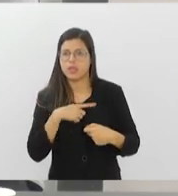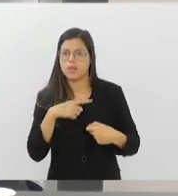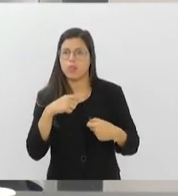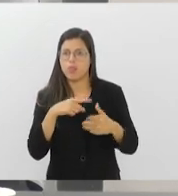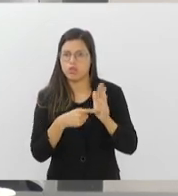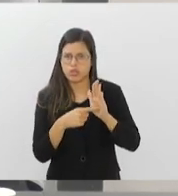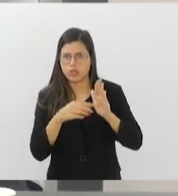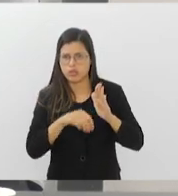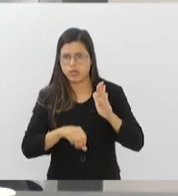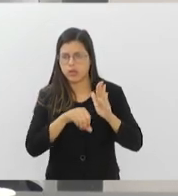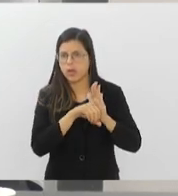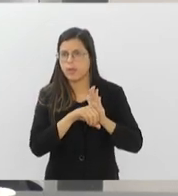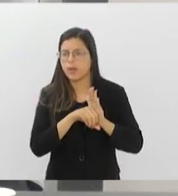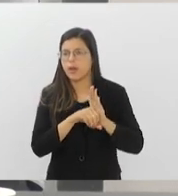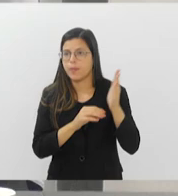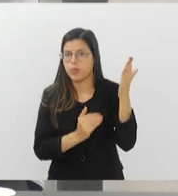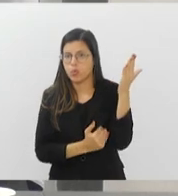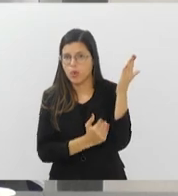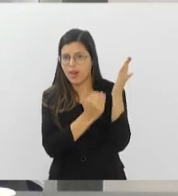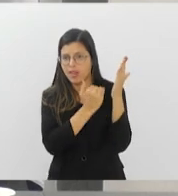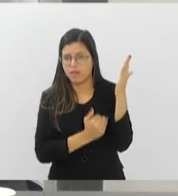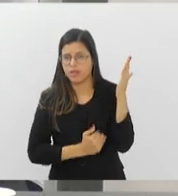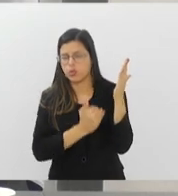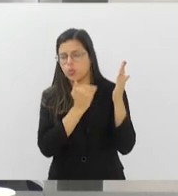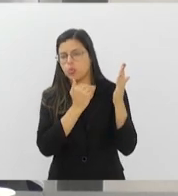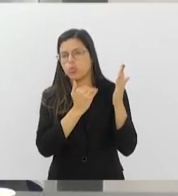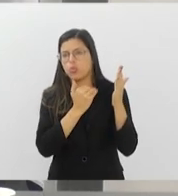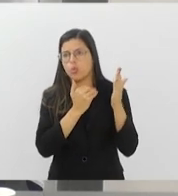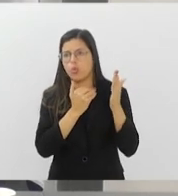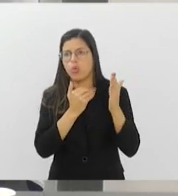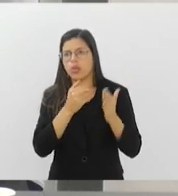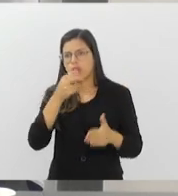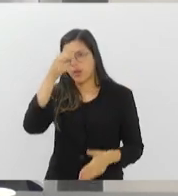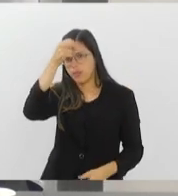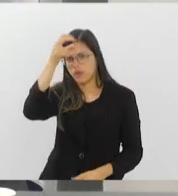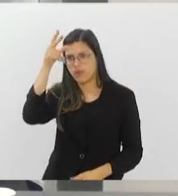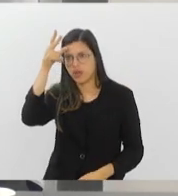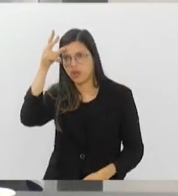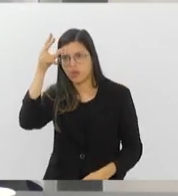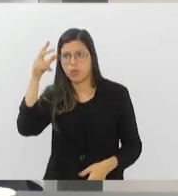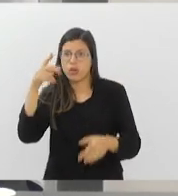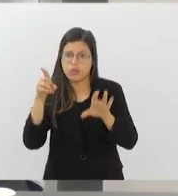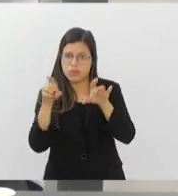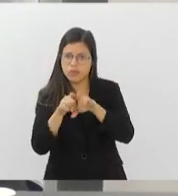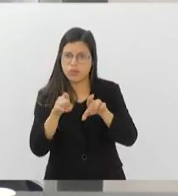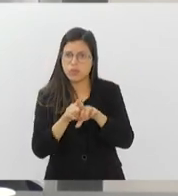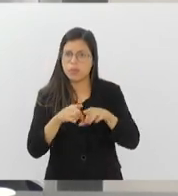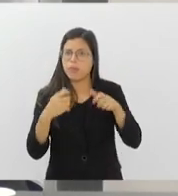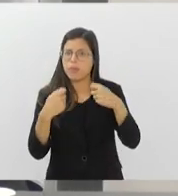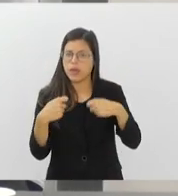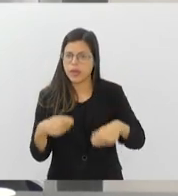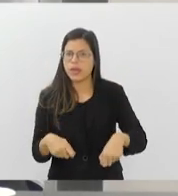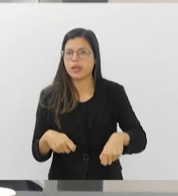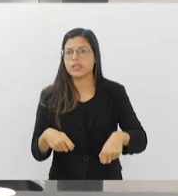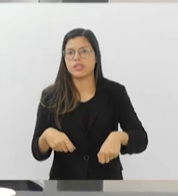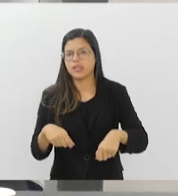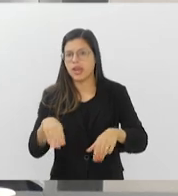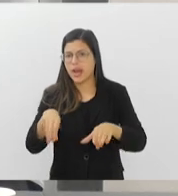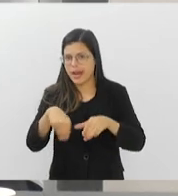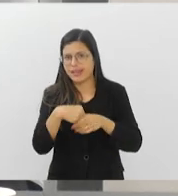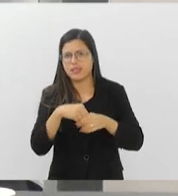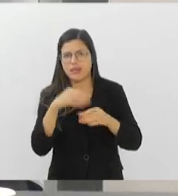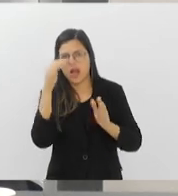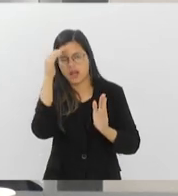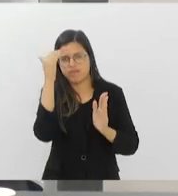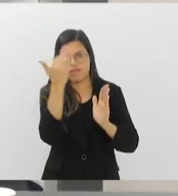das repartições públicas municipais na prefeitura, ela também tem que se sujeitar a este regramento estadual,